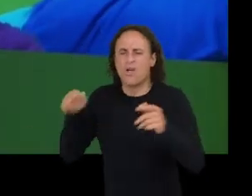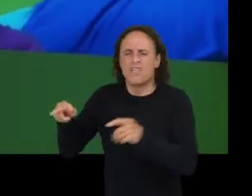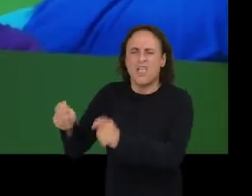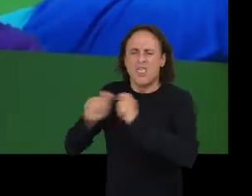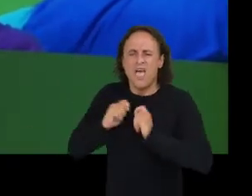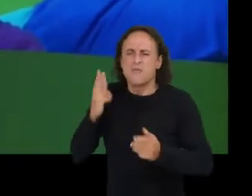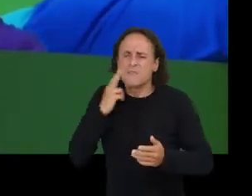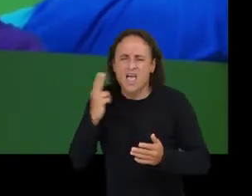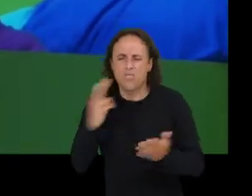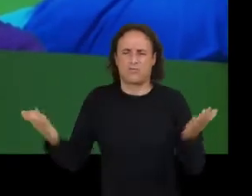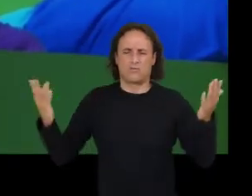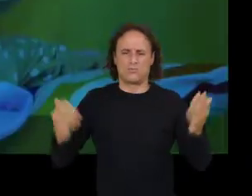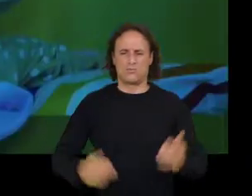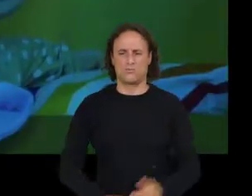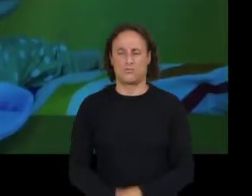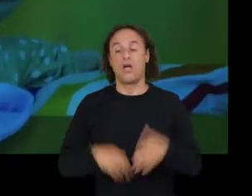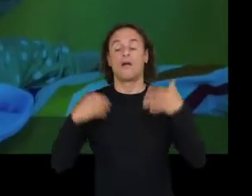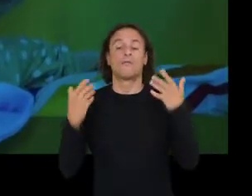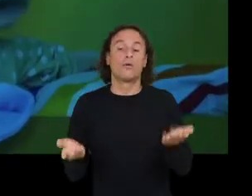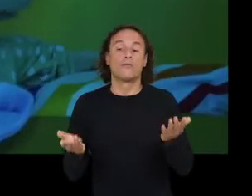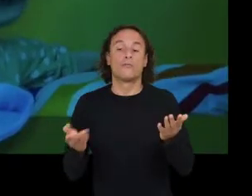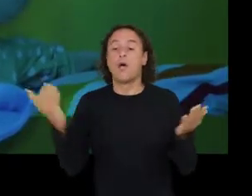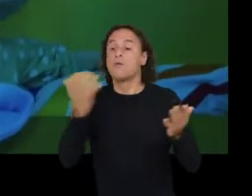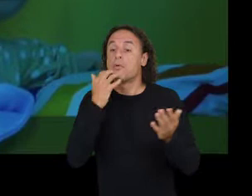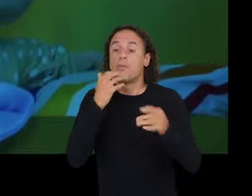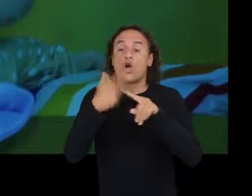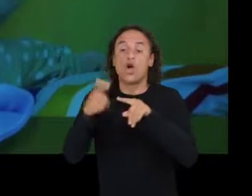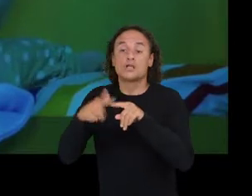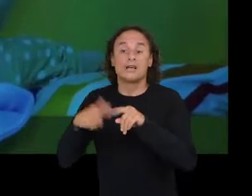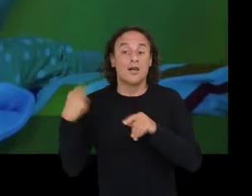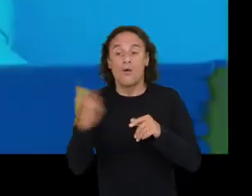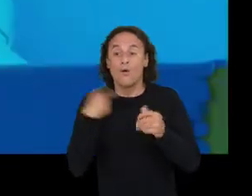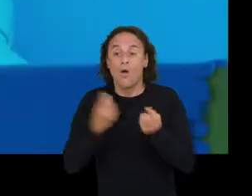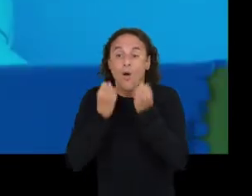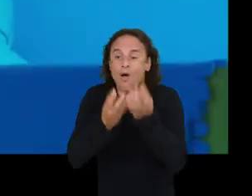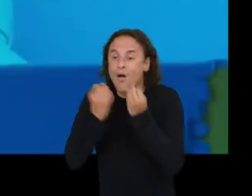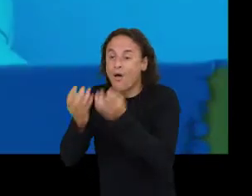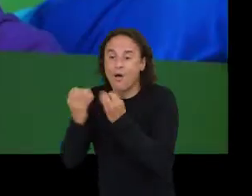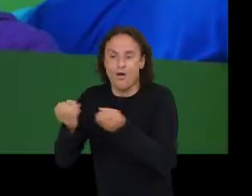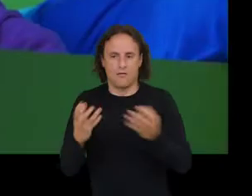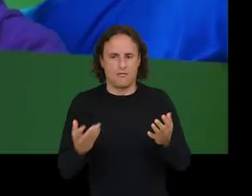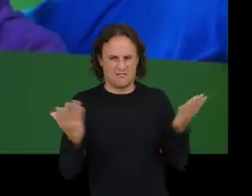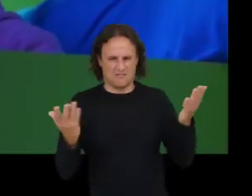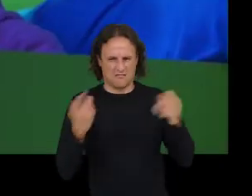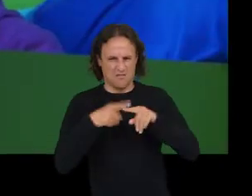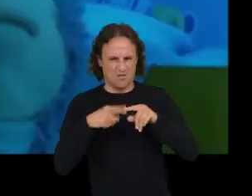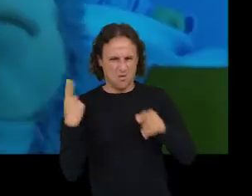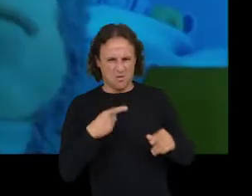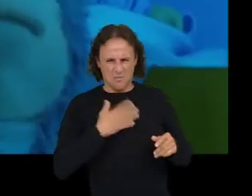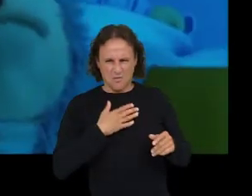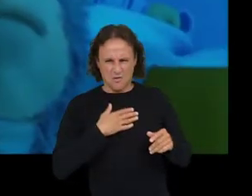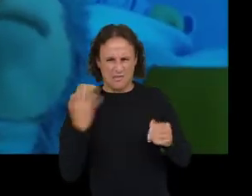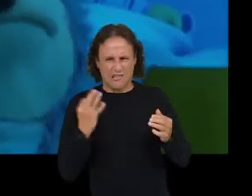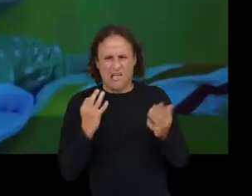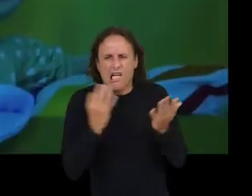home lobo dame medo. Pois contamos cousas nosas. Cousas nosas. Que